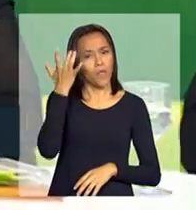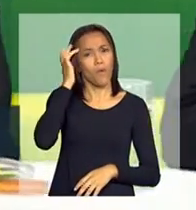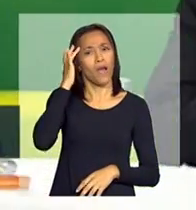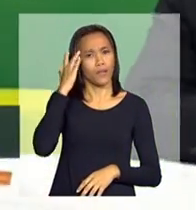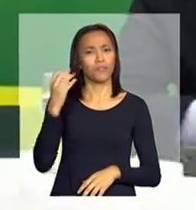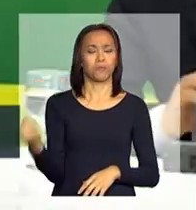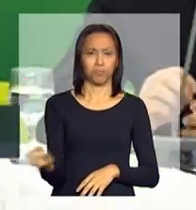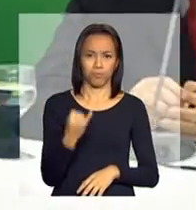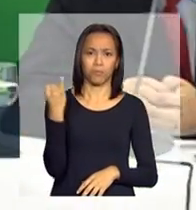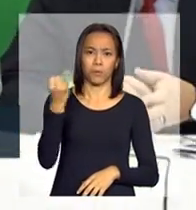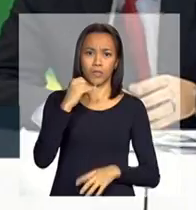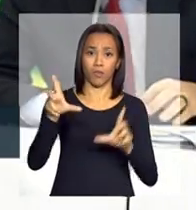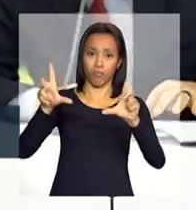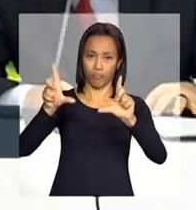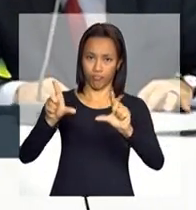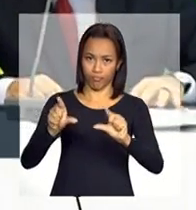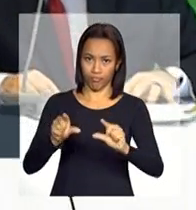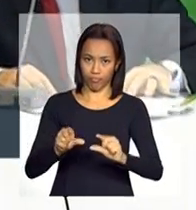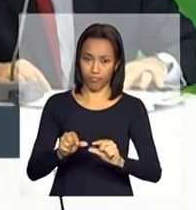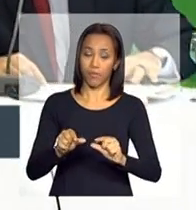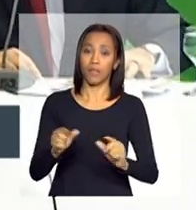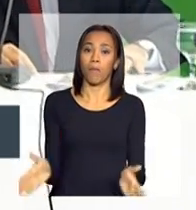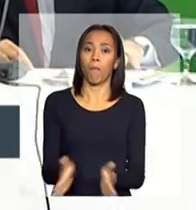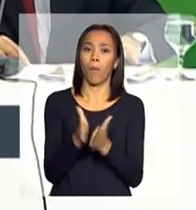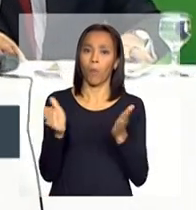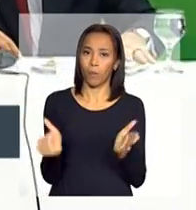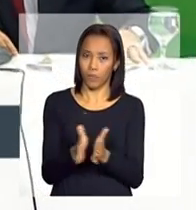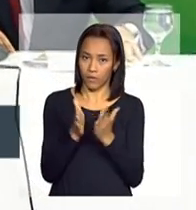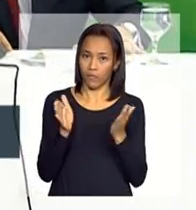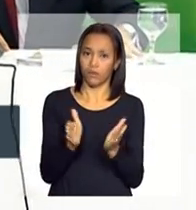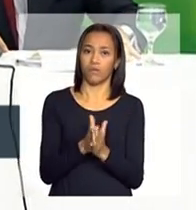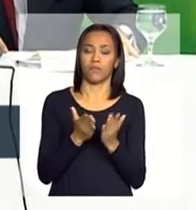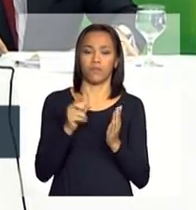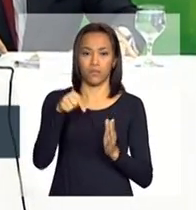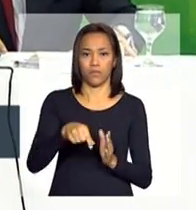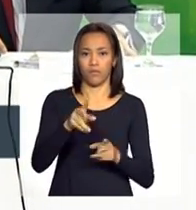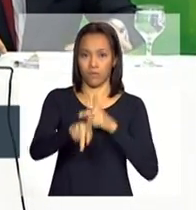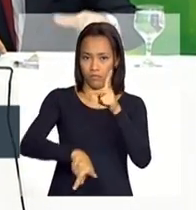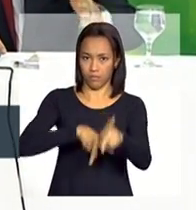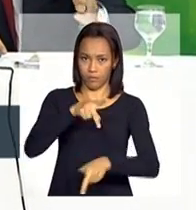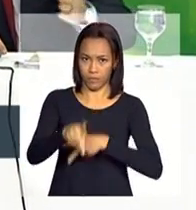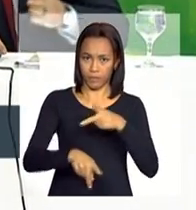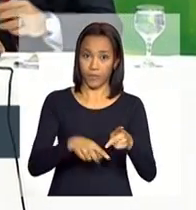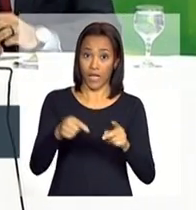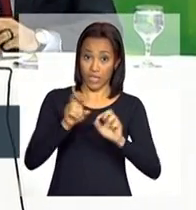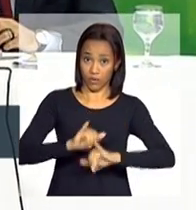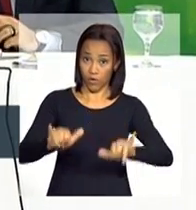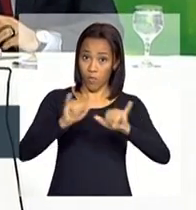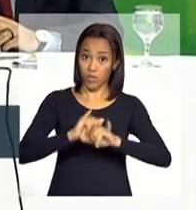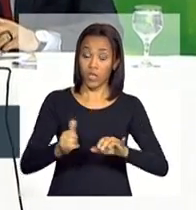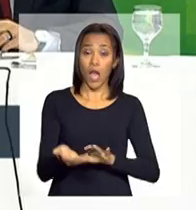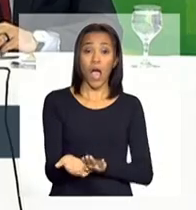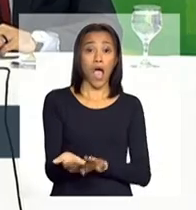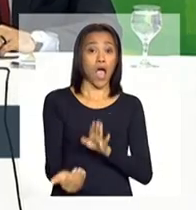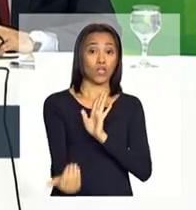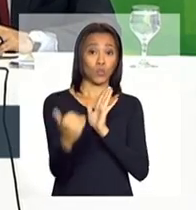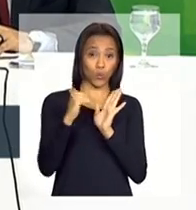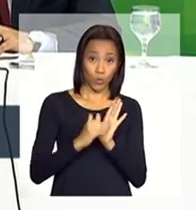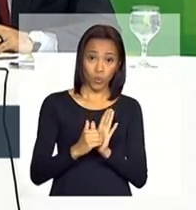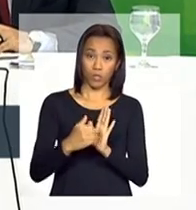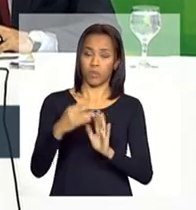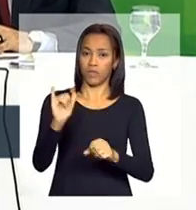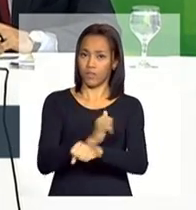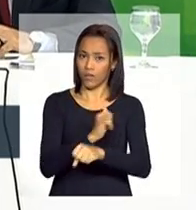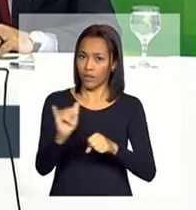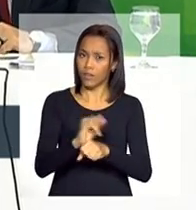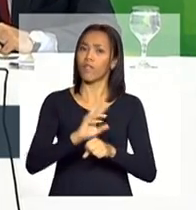da redução da pobreza eh os dados que que que apresentam as últimas medidas vão apresentar resultados